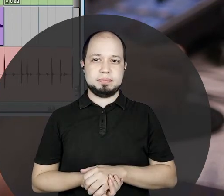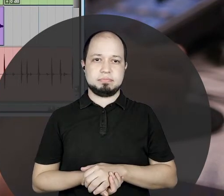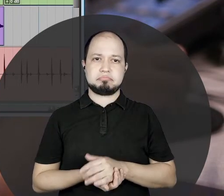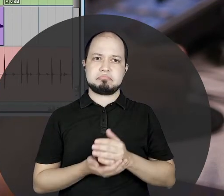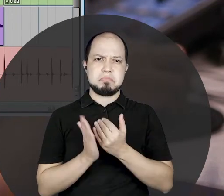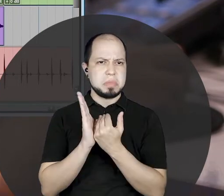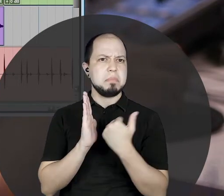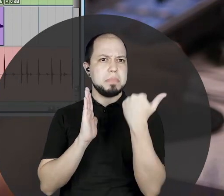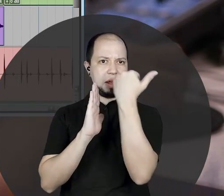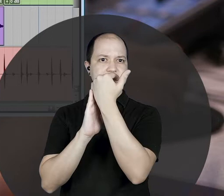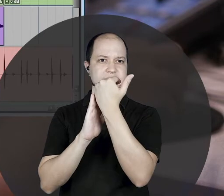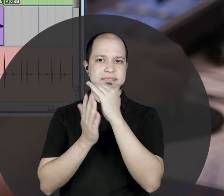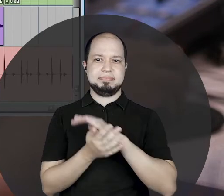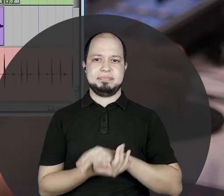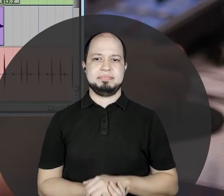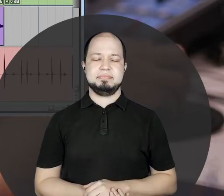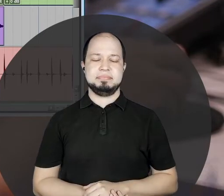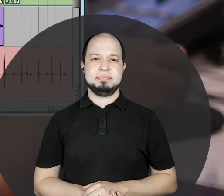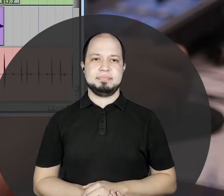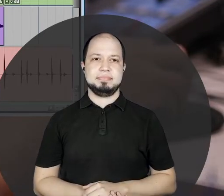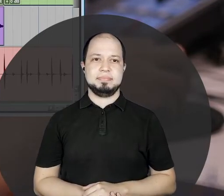Um pouco mais.